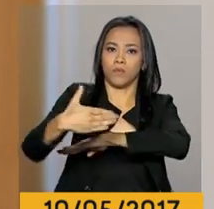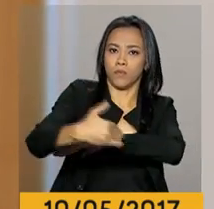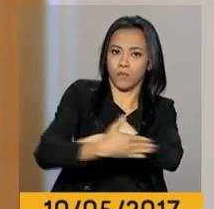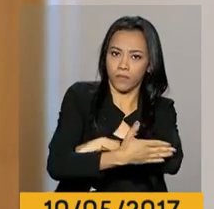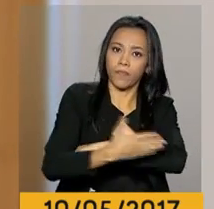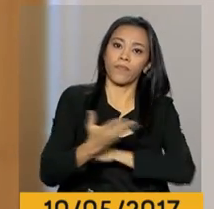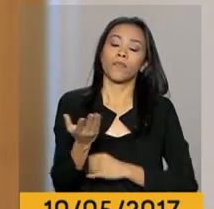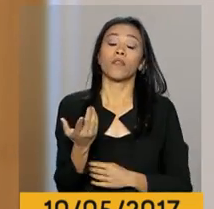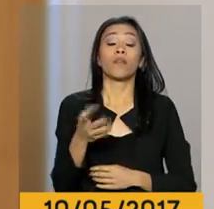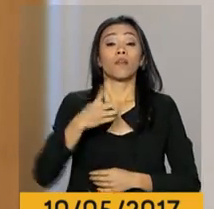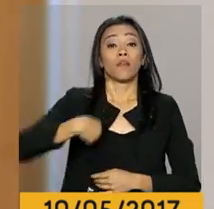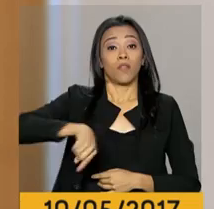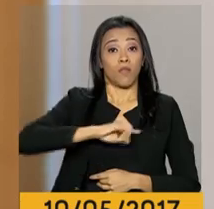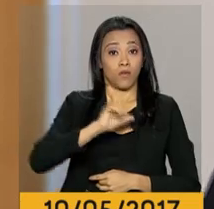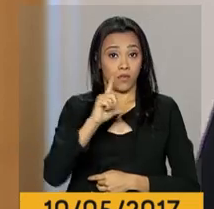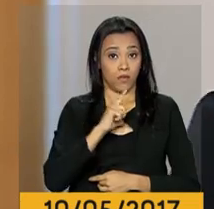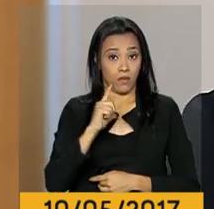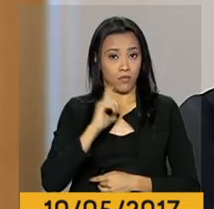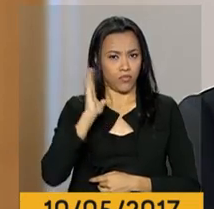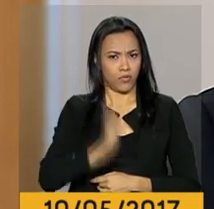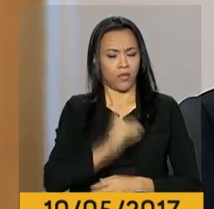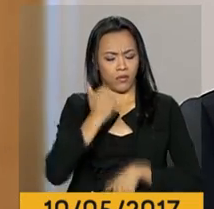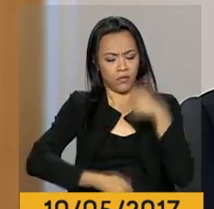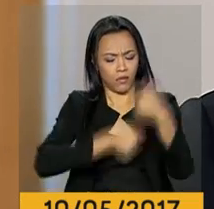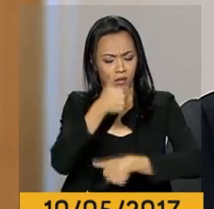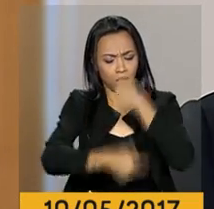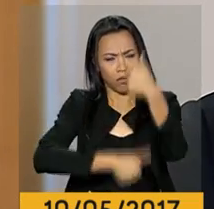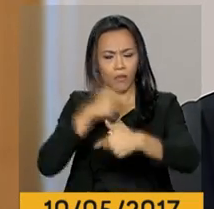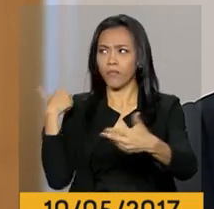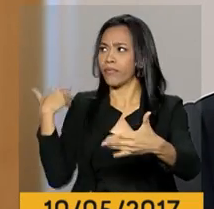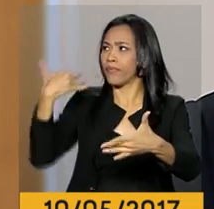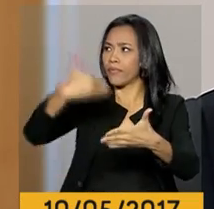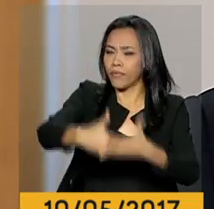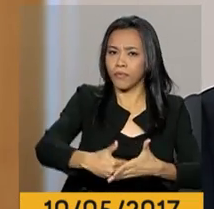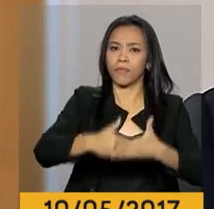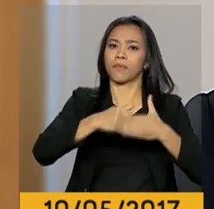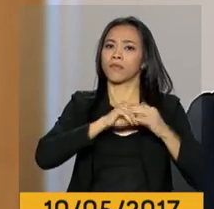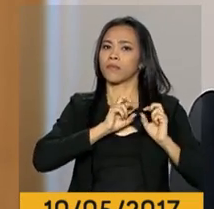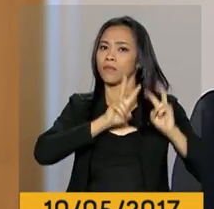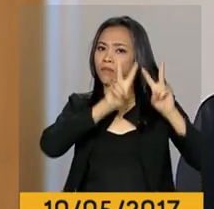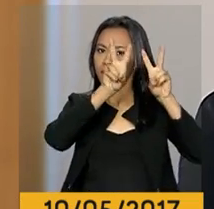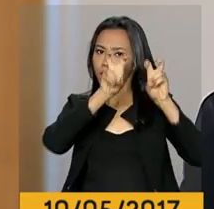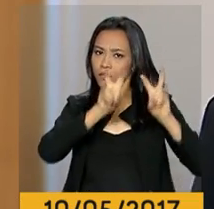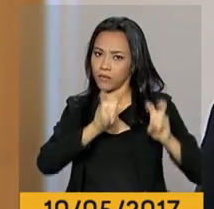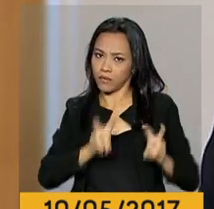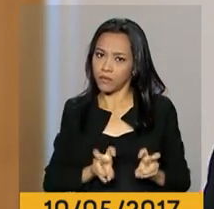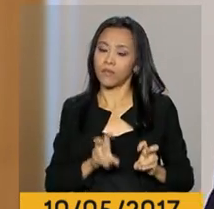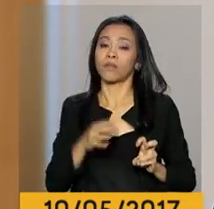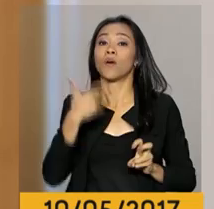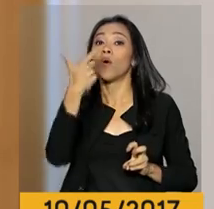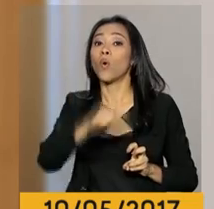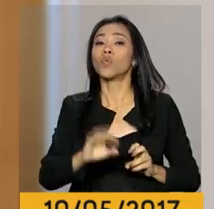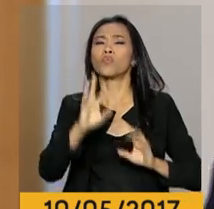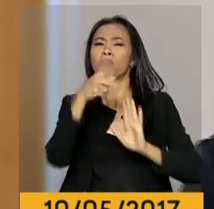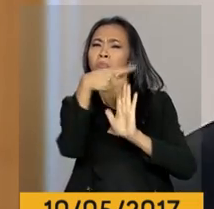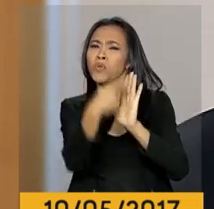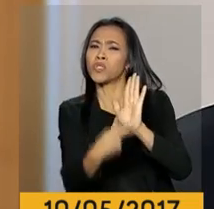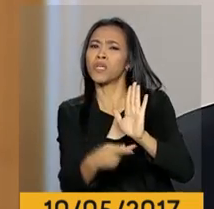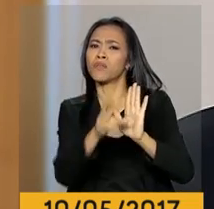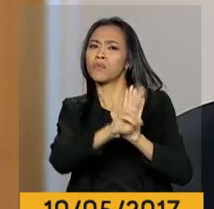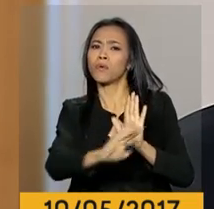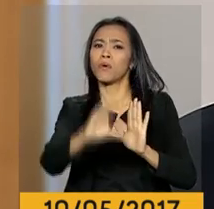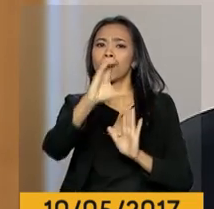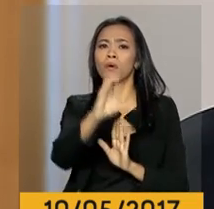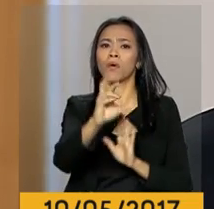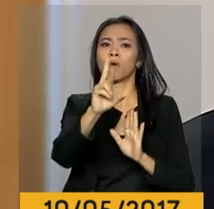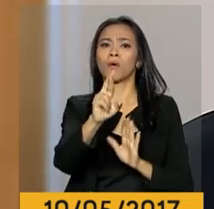temos nós temos portanto trabalhado muito em todas estas questões o o Projeto Crescer que o Moreira está com andando já